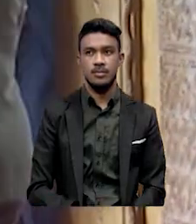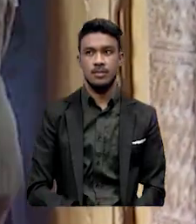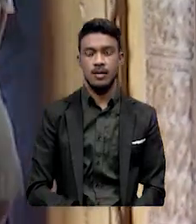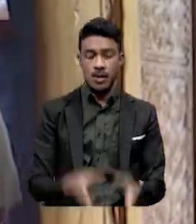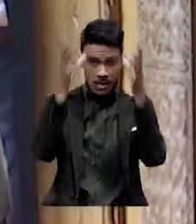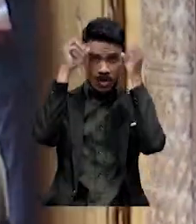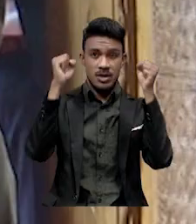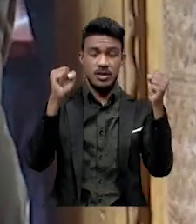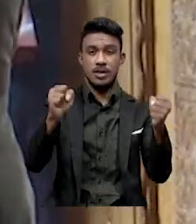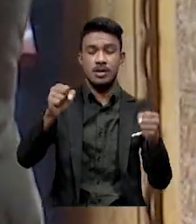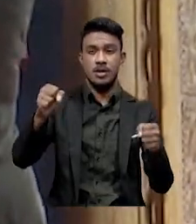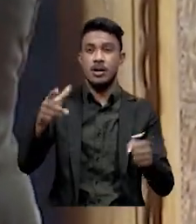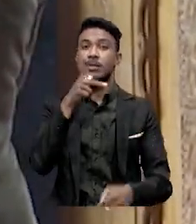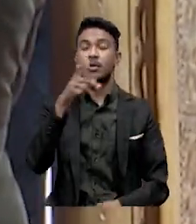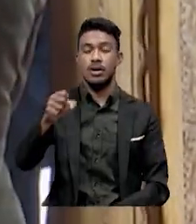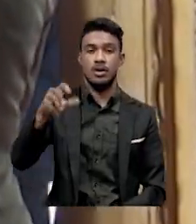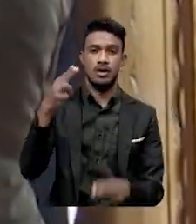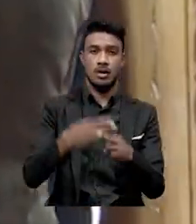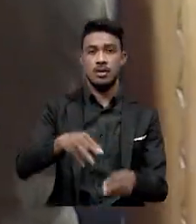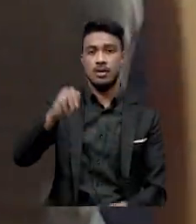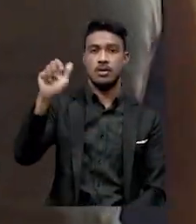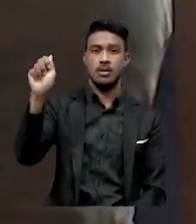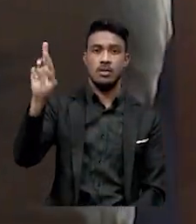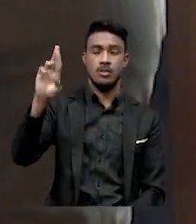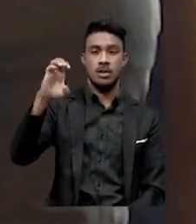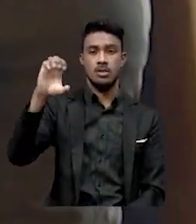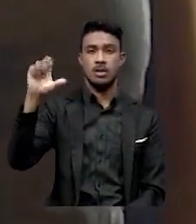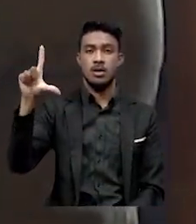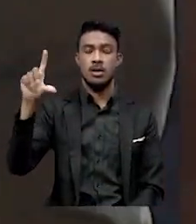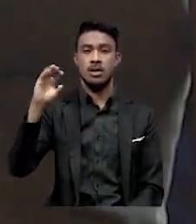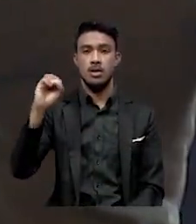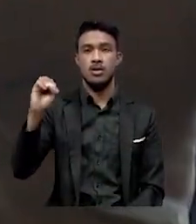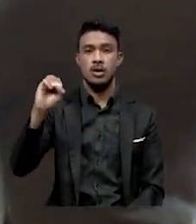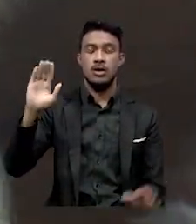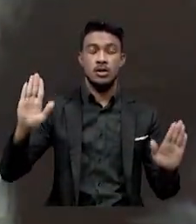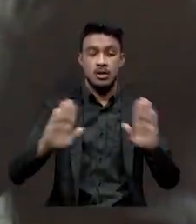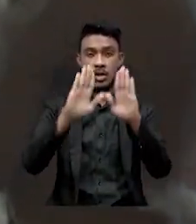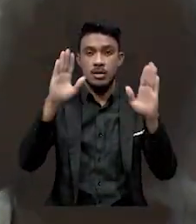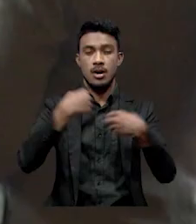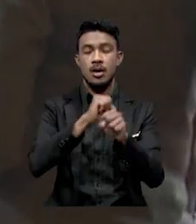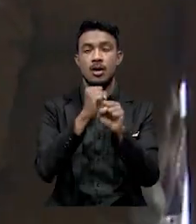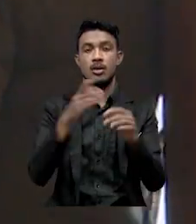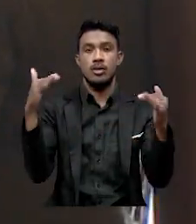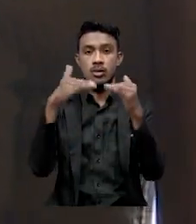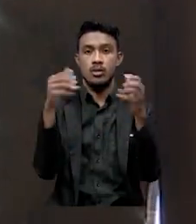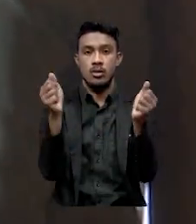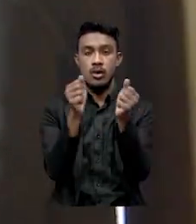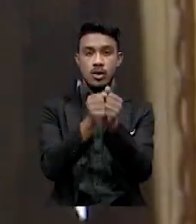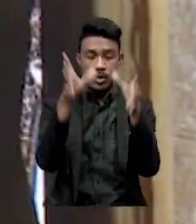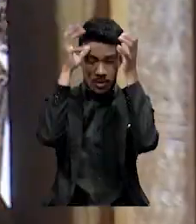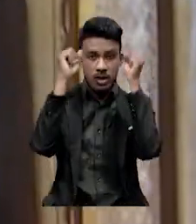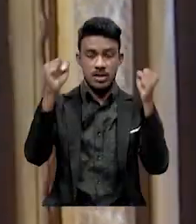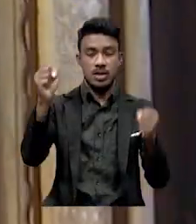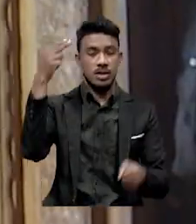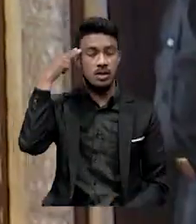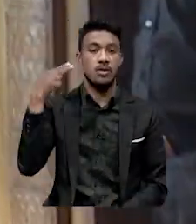Presidente da República de Portugal, Marcelo Rebelo de Sousa, o delegação, sábado, fim de semana, ao encontro o Presidente da República, José Ramos